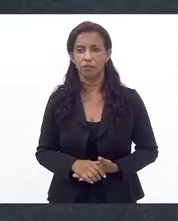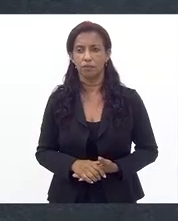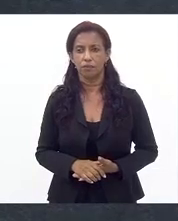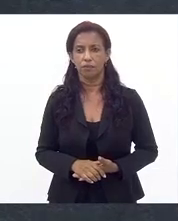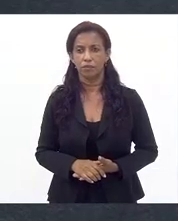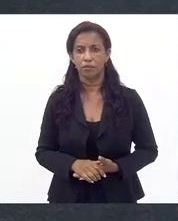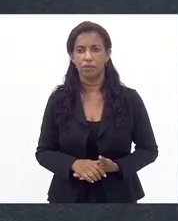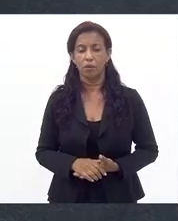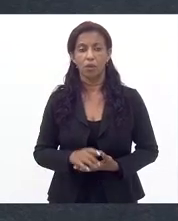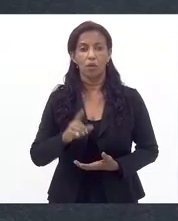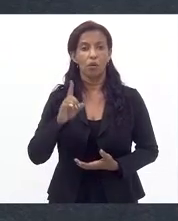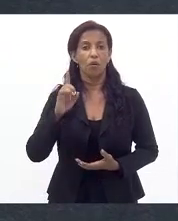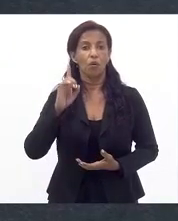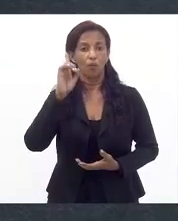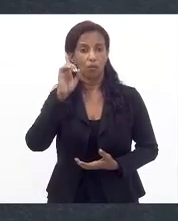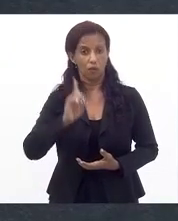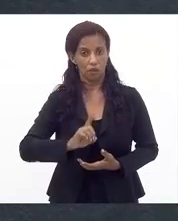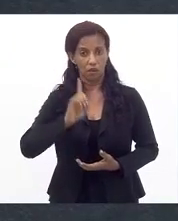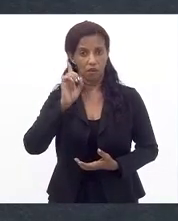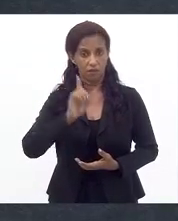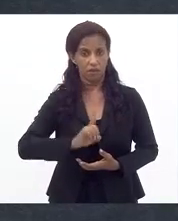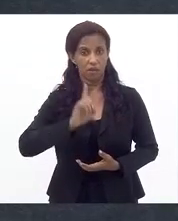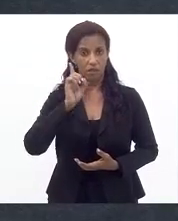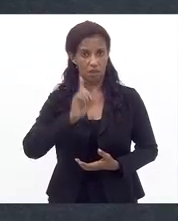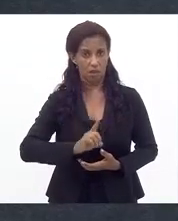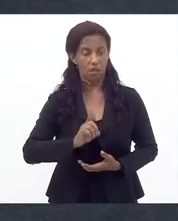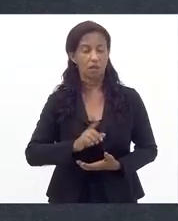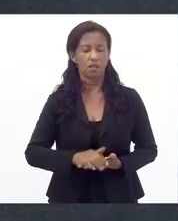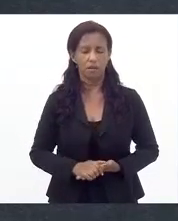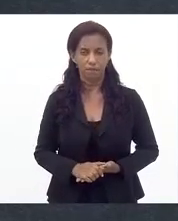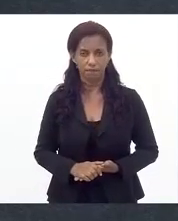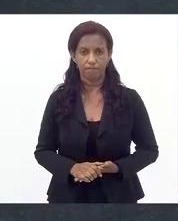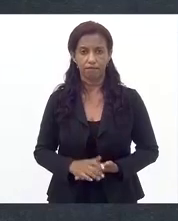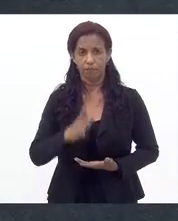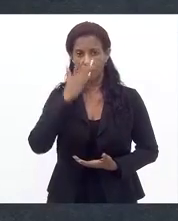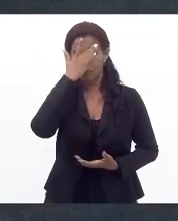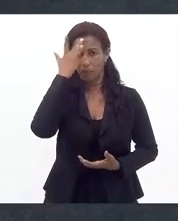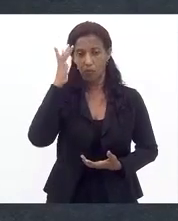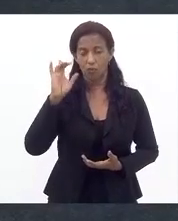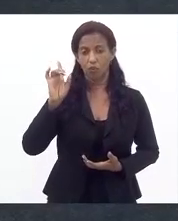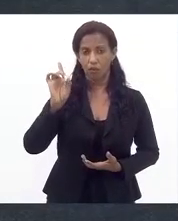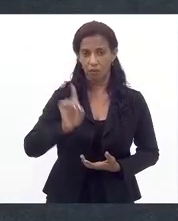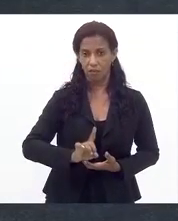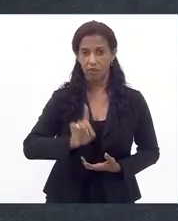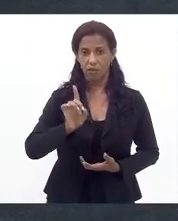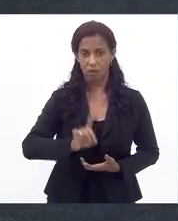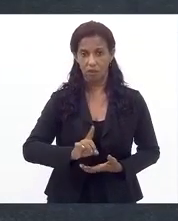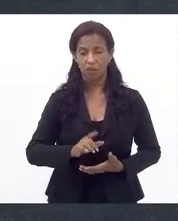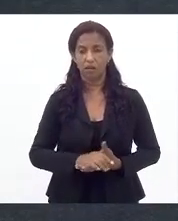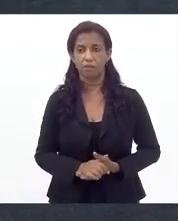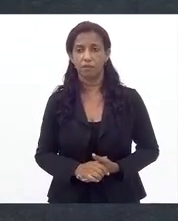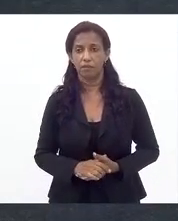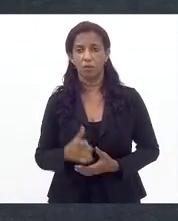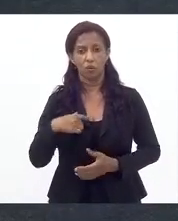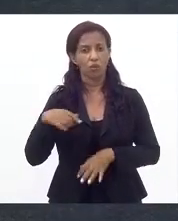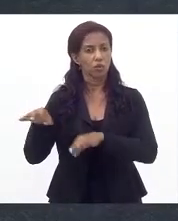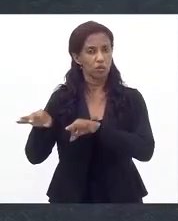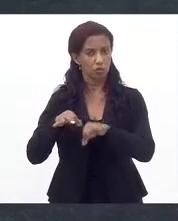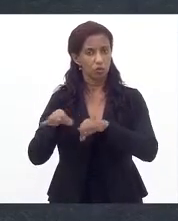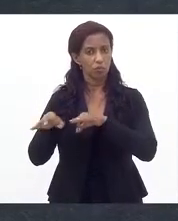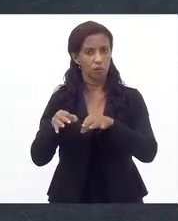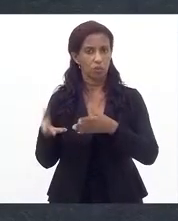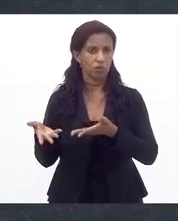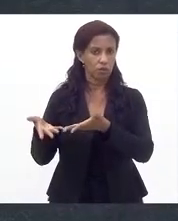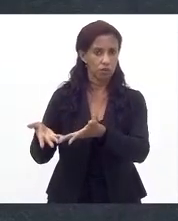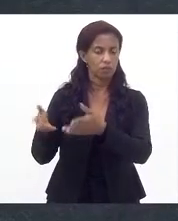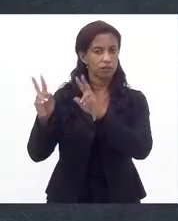com deficiência e o deputado Márcio Pacheco uma ponta que nós tava lá no meu marido também né mas temos projetos de incentivos